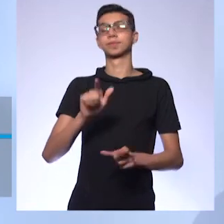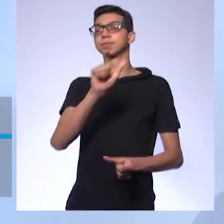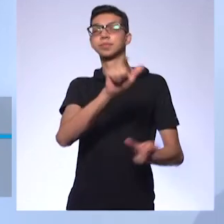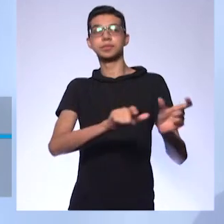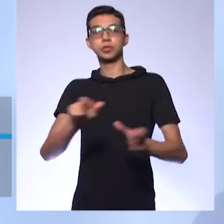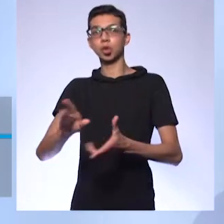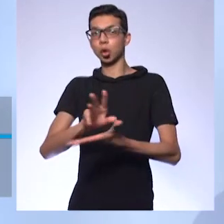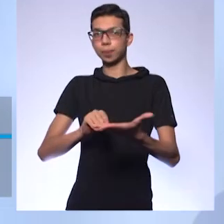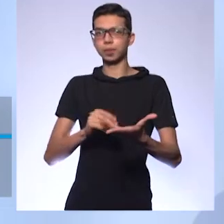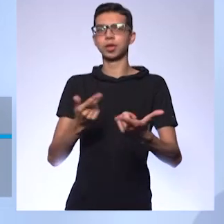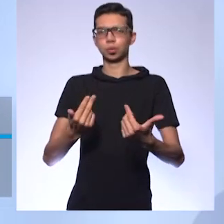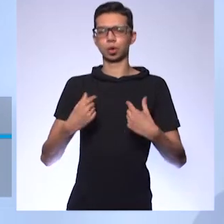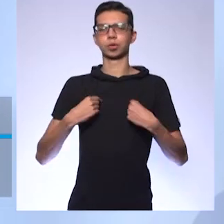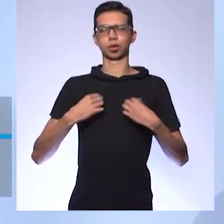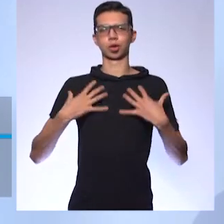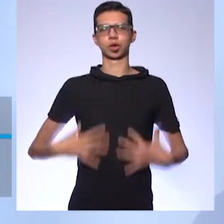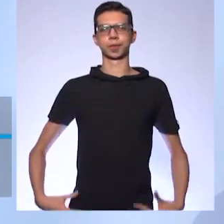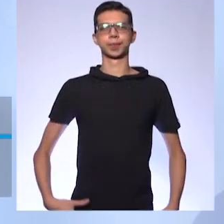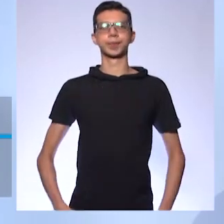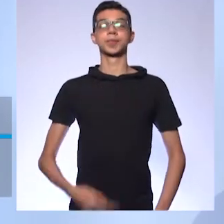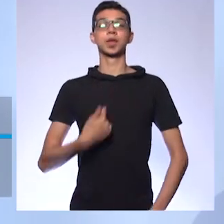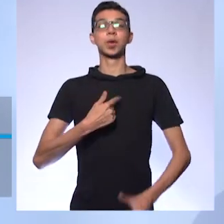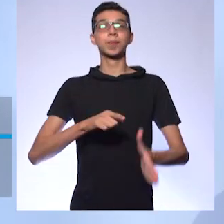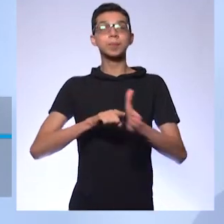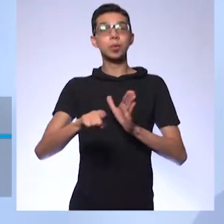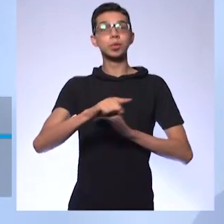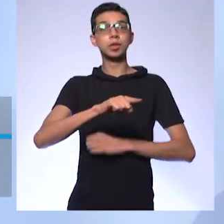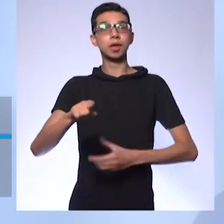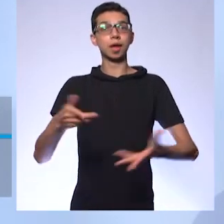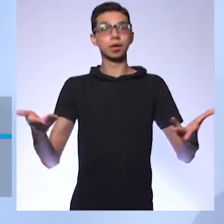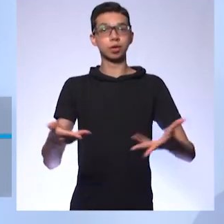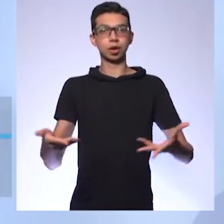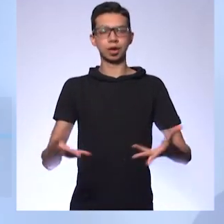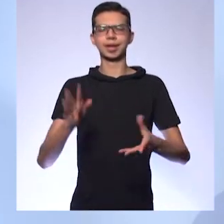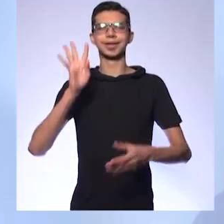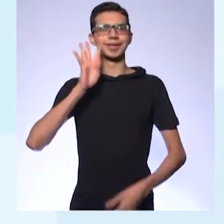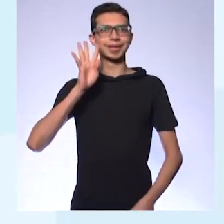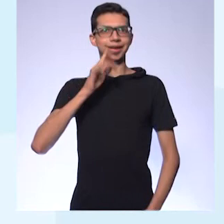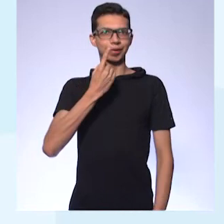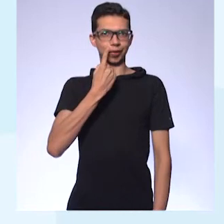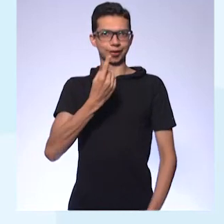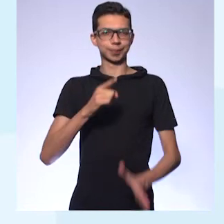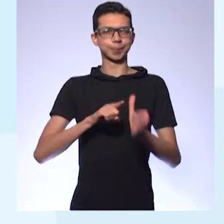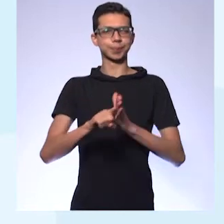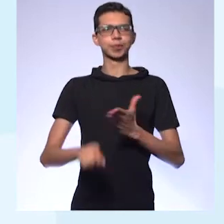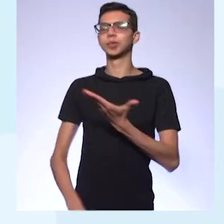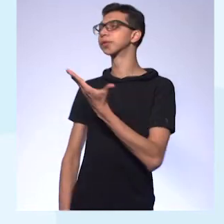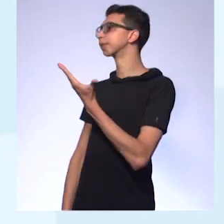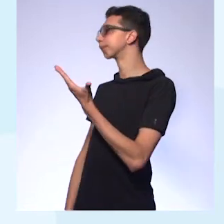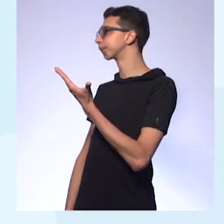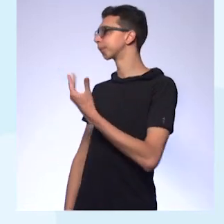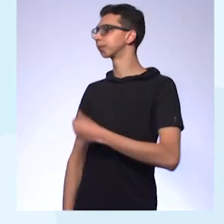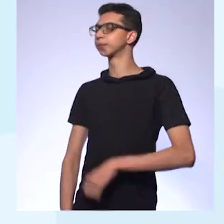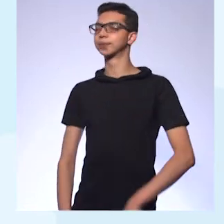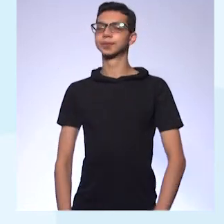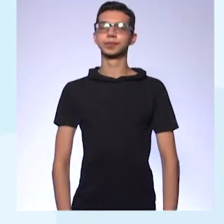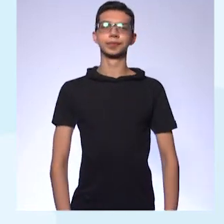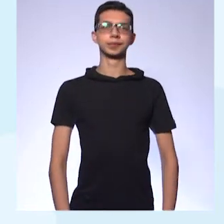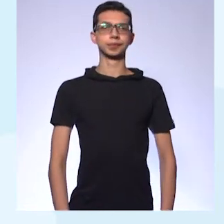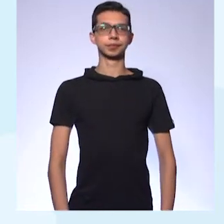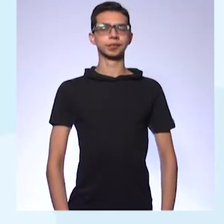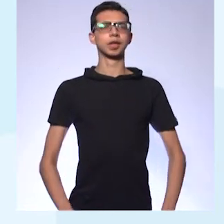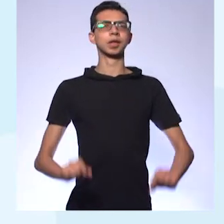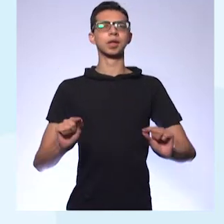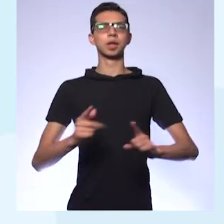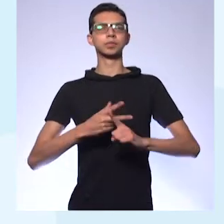Dito tudo isto, pergunto a vocês agora. Olha só, uma pergunta bem legal. É possível considerar os super-heróis,